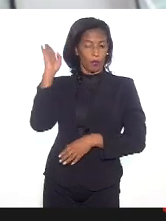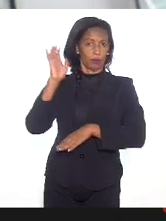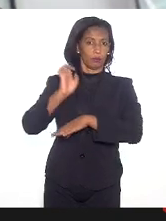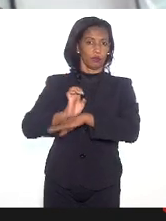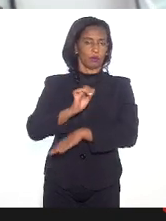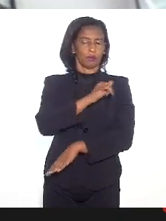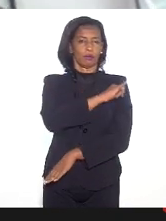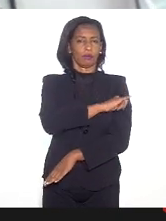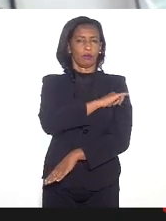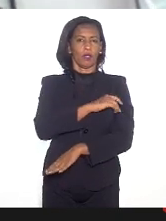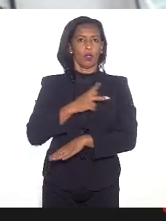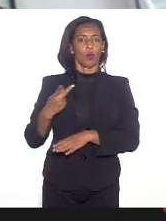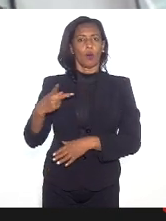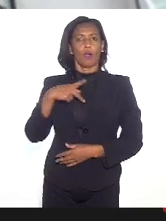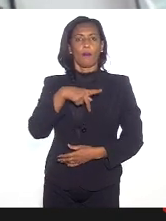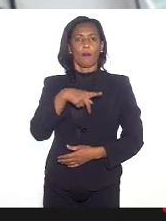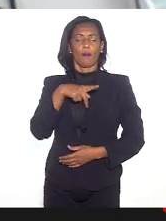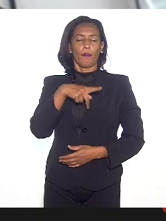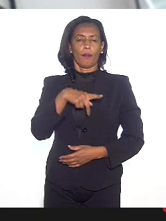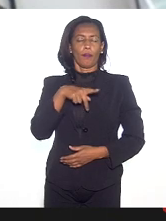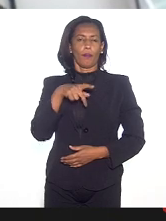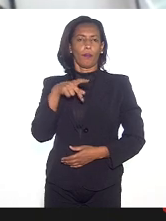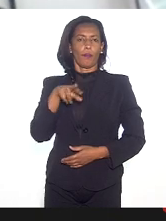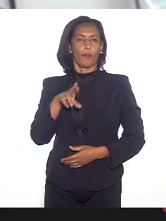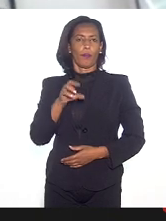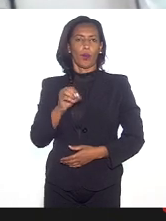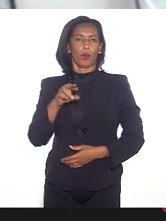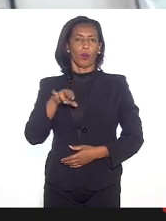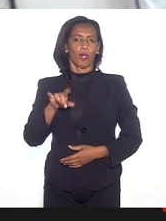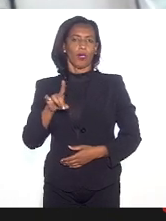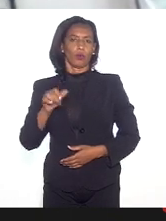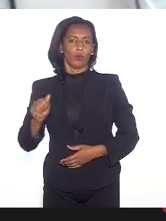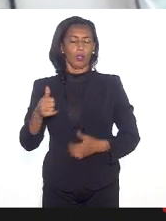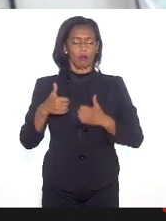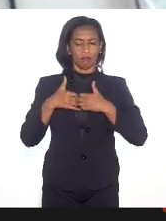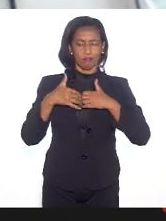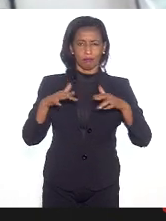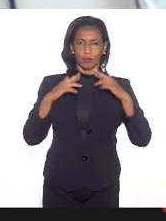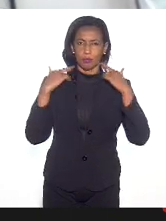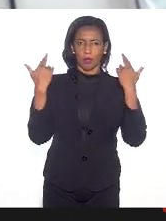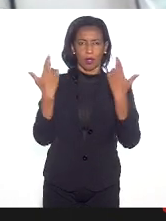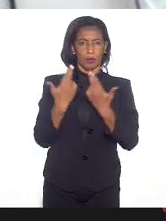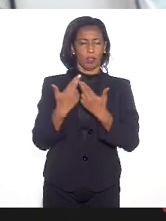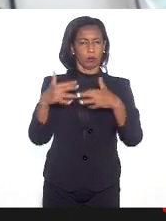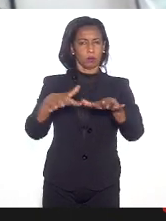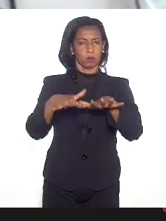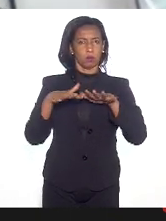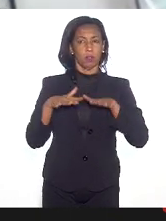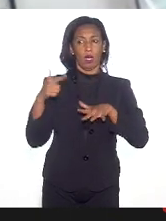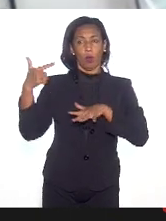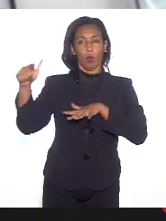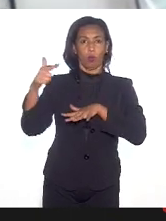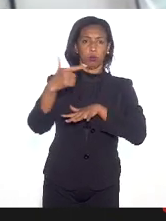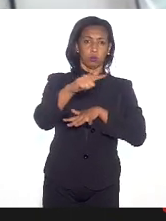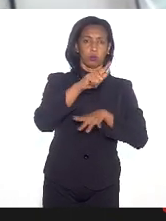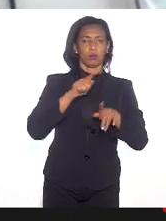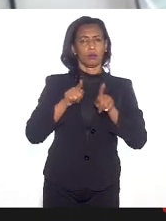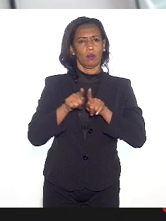Rio de Janeiro, com a Procuradoria-Geral do Estado, dando início a uma série de audiências públicas relacionadas a outras